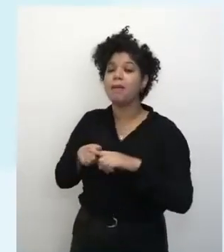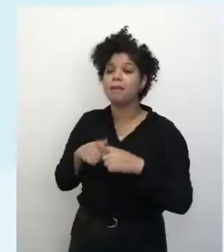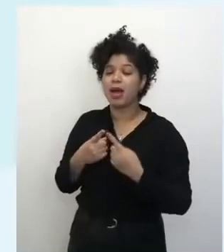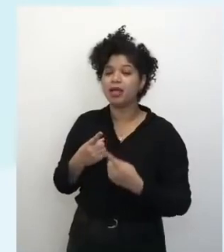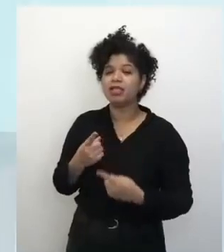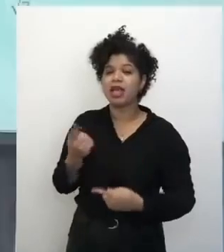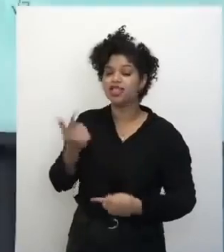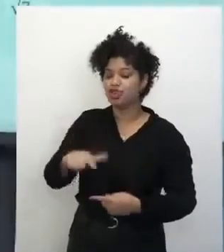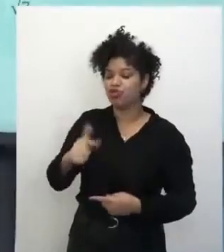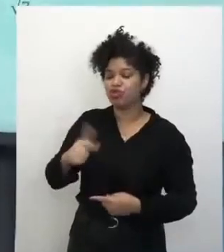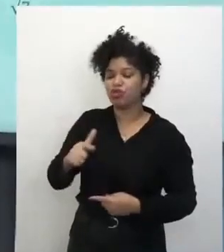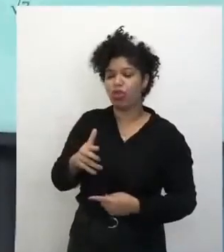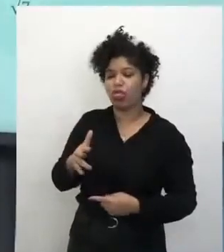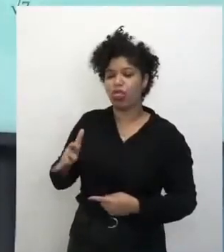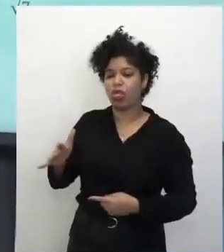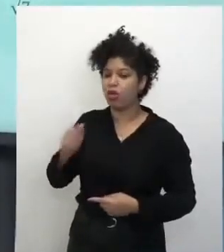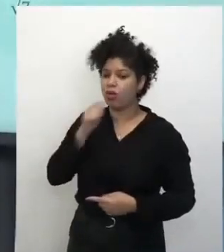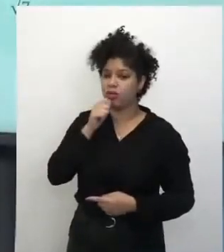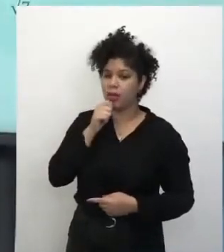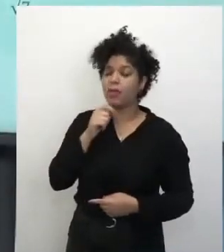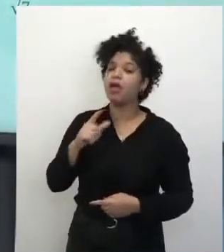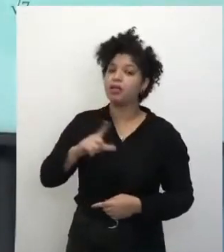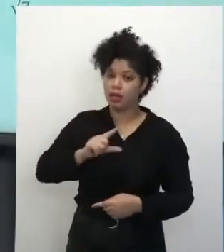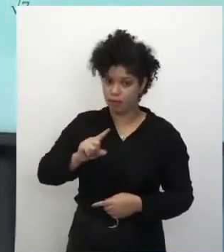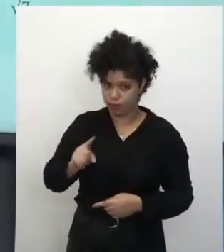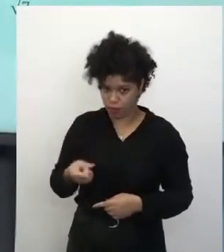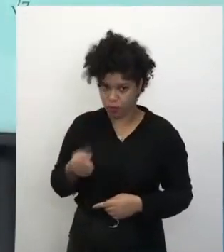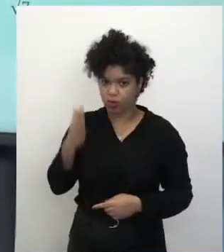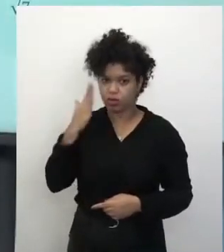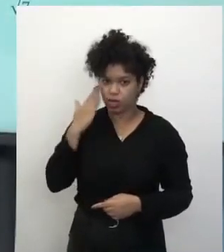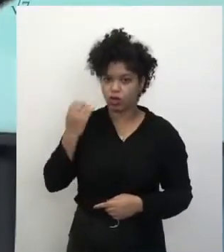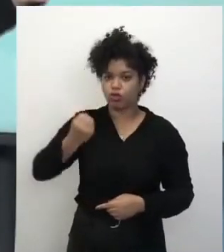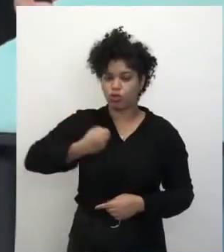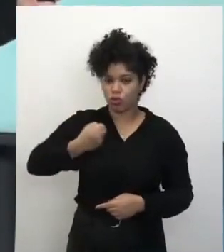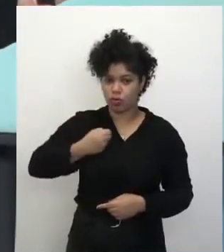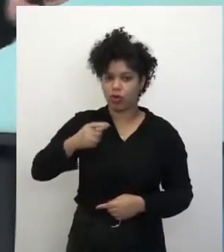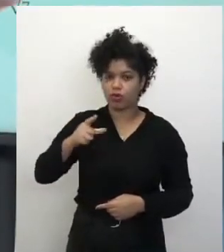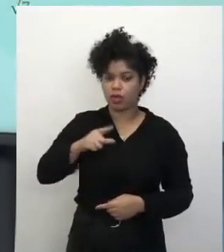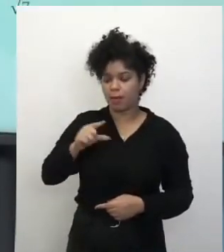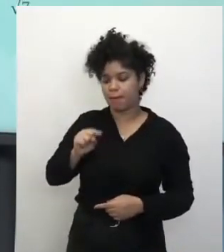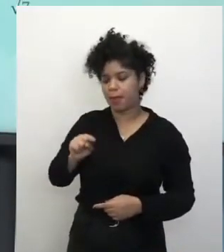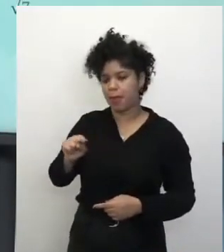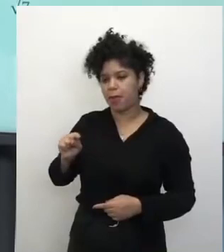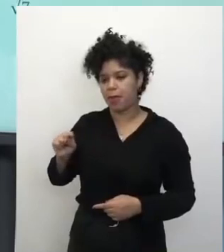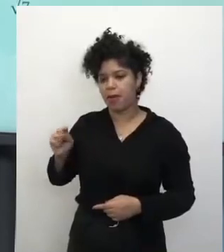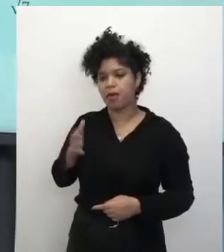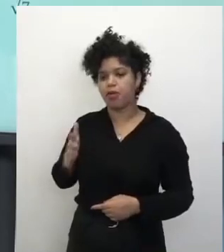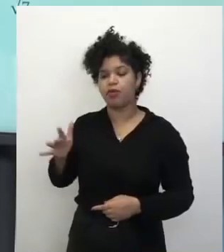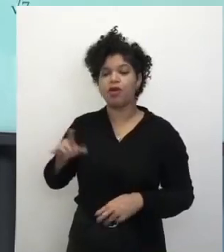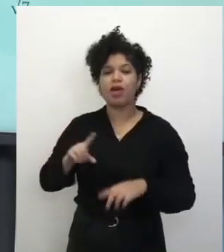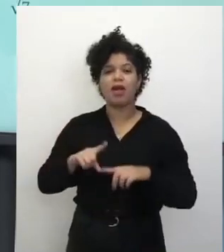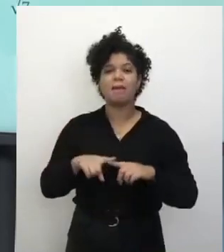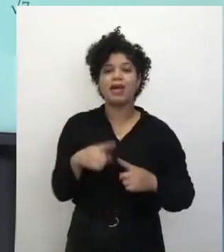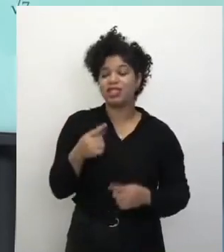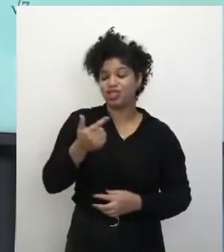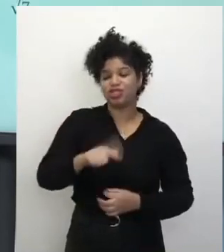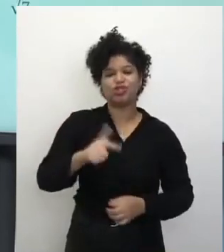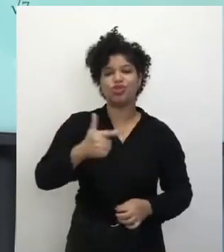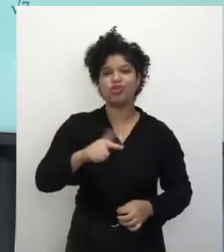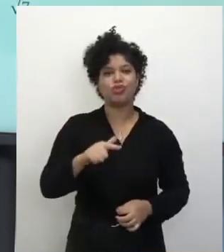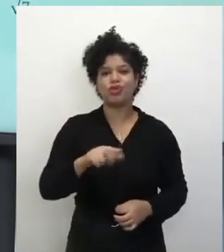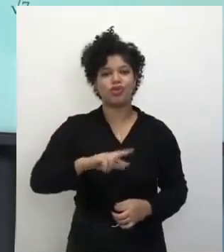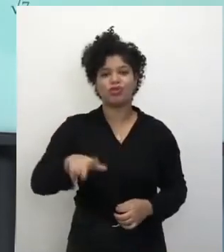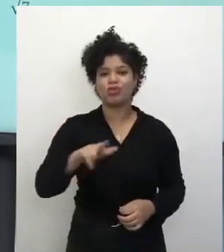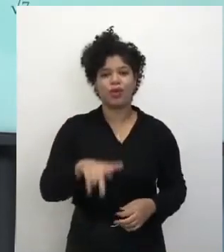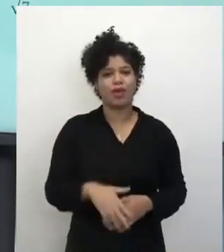ele lembra a dízima periódica porque, tipo, ele tem vírgula, tem um monte de número com reticências lá no final, mas ele não é que nem a dízima que fica